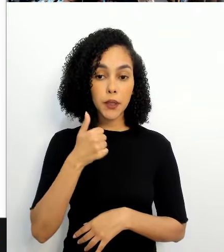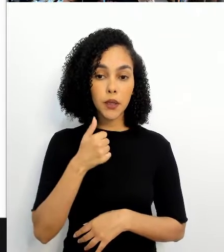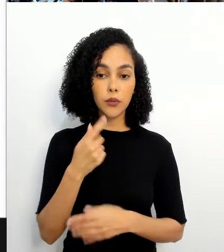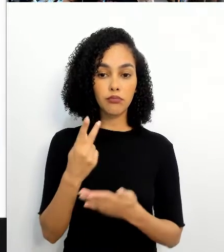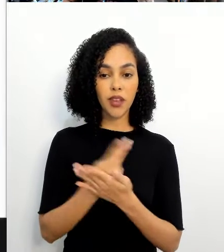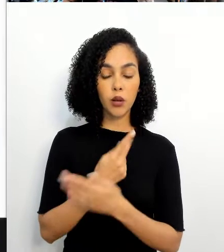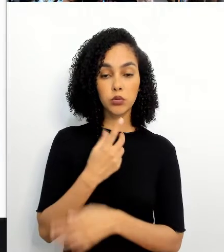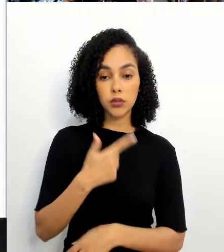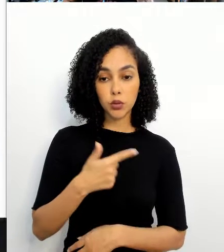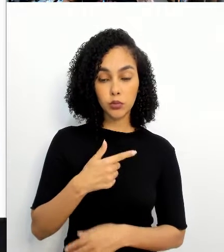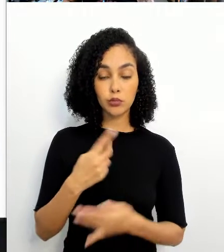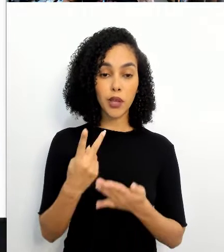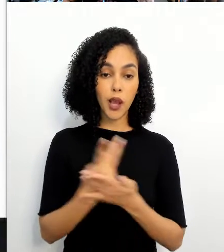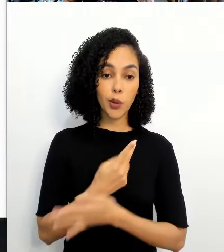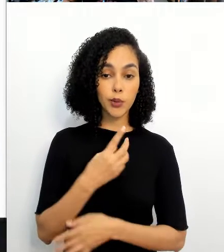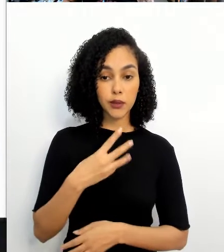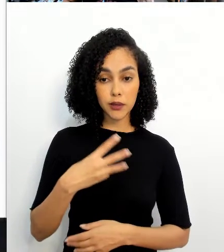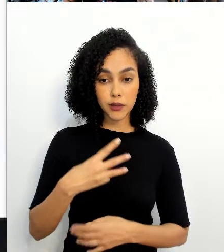terceiro.